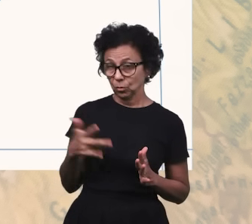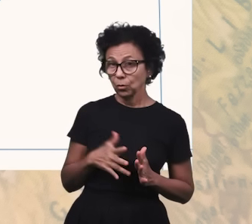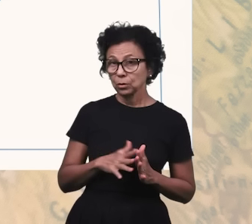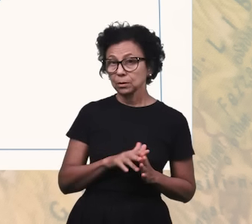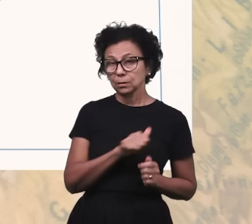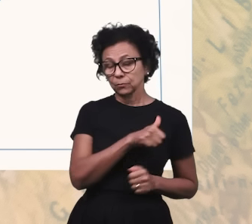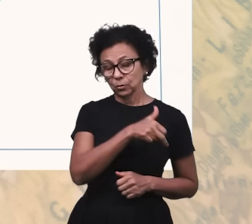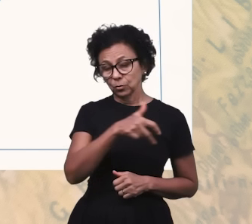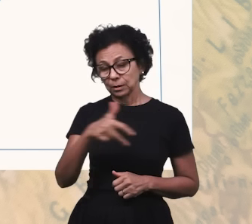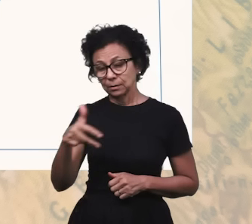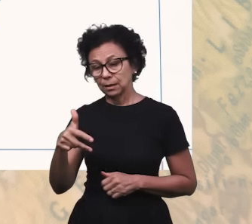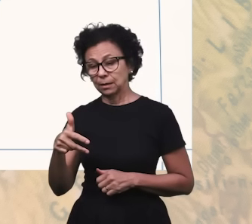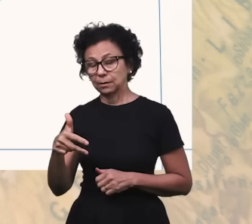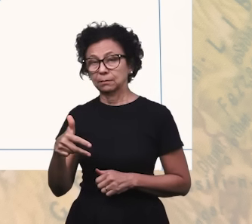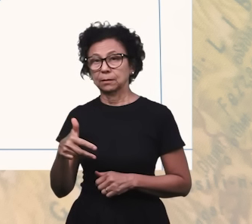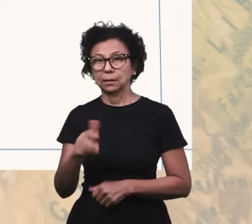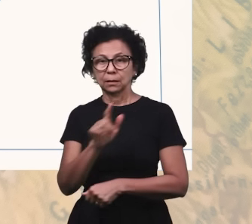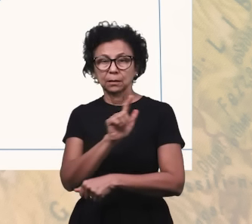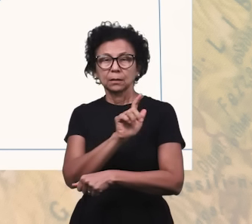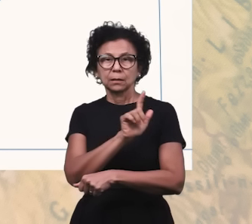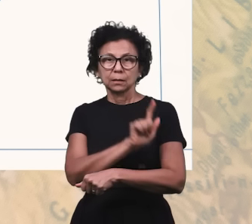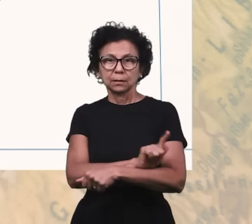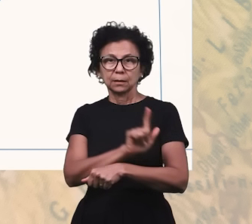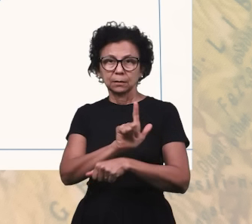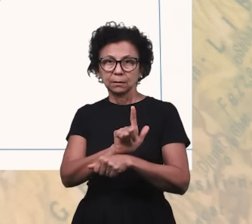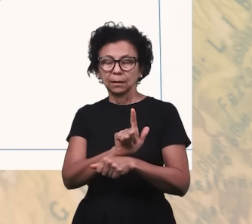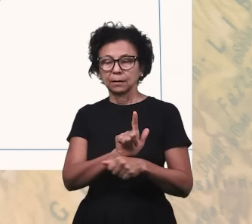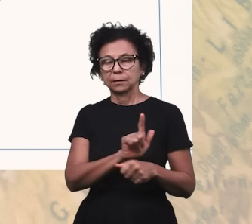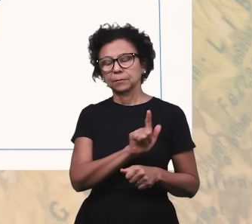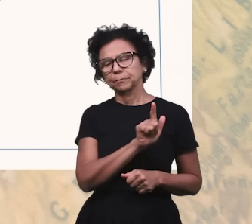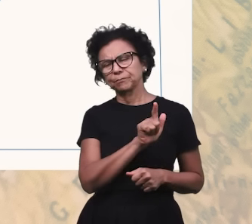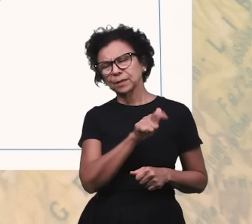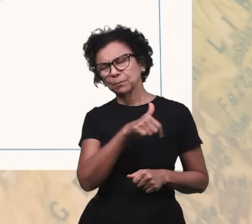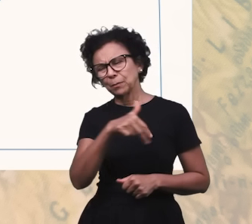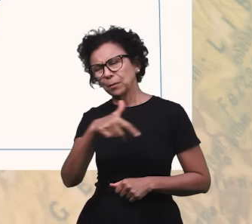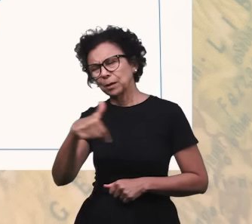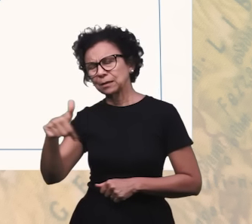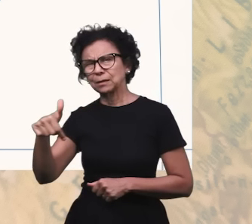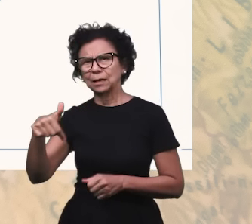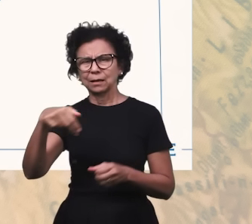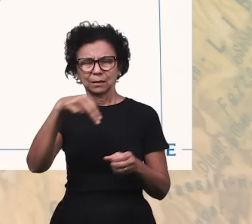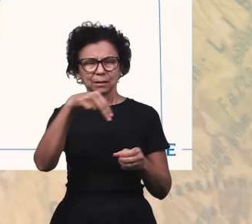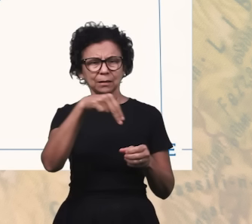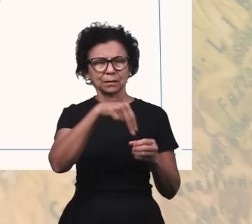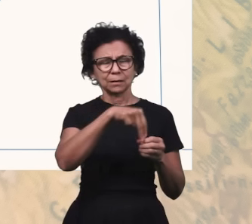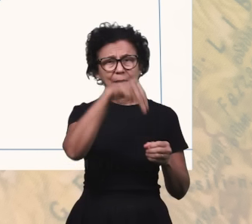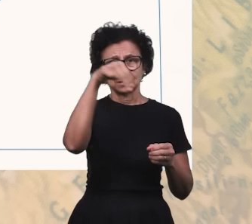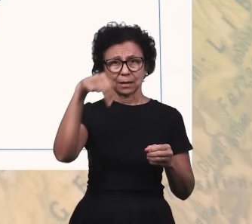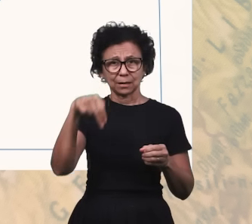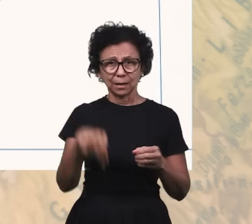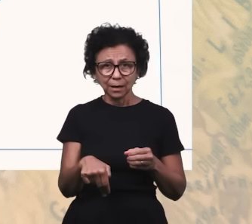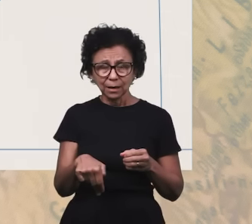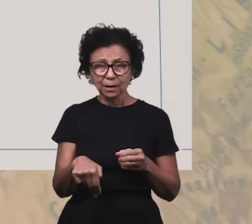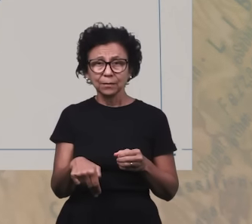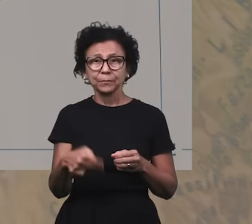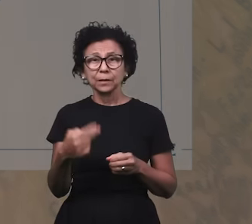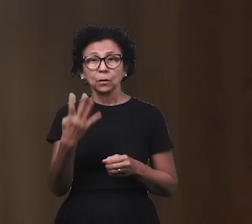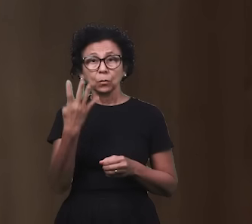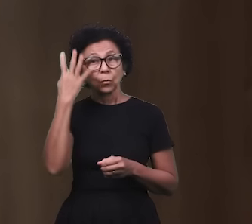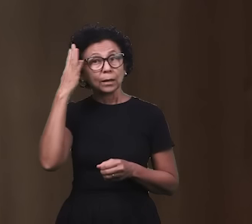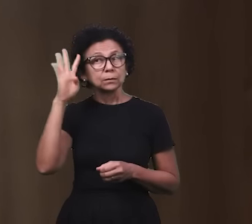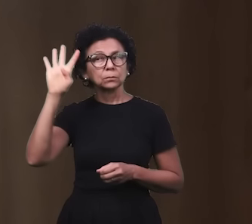Nazaré até Jerusalém, era uma viagem que durava em torno de 4 dias, porque 120